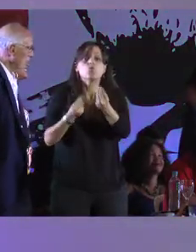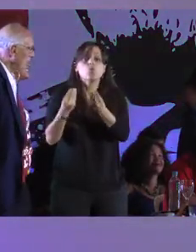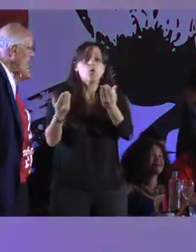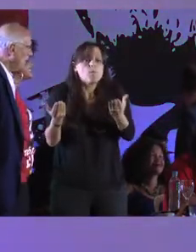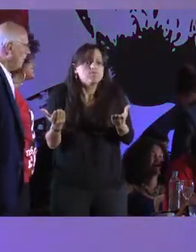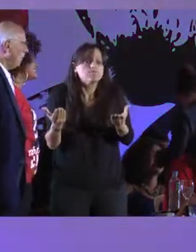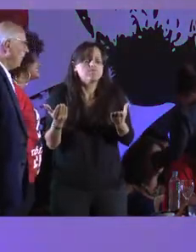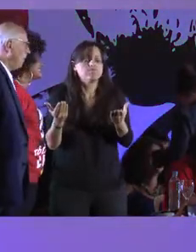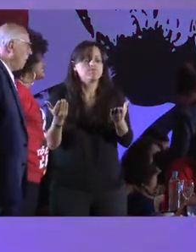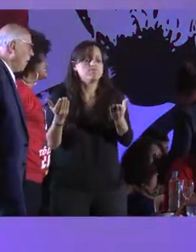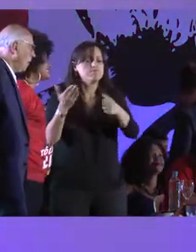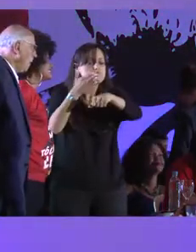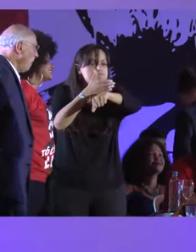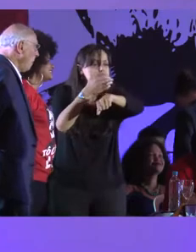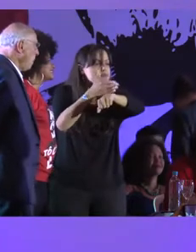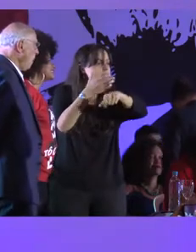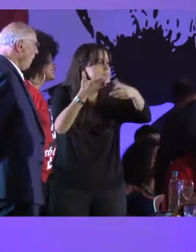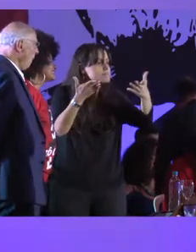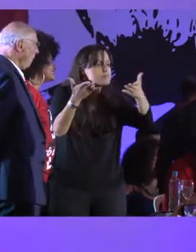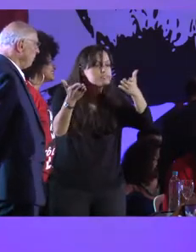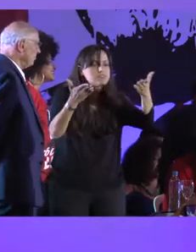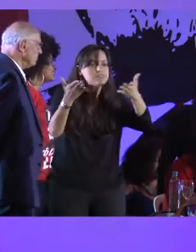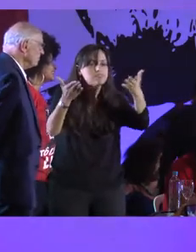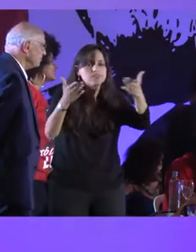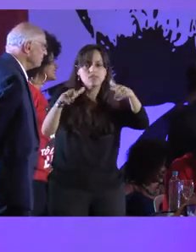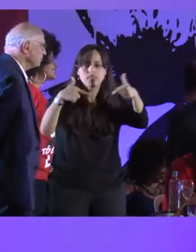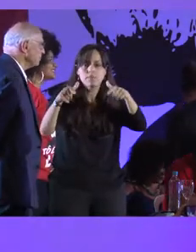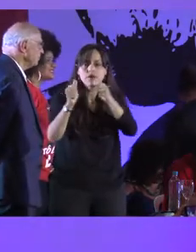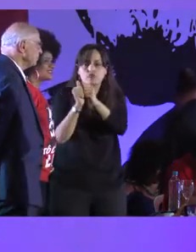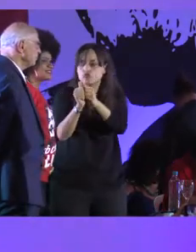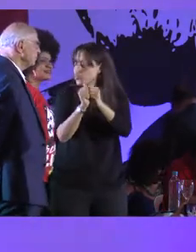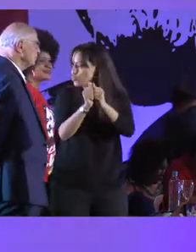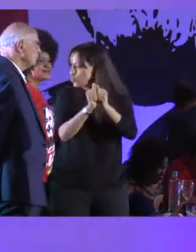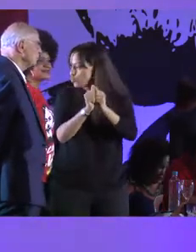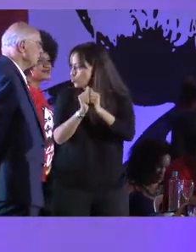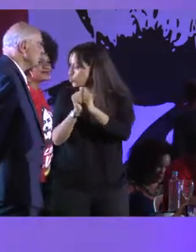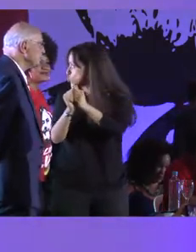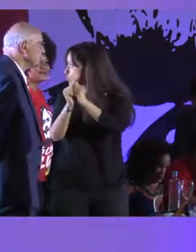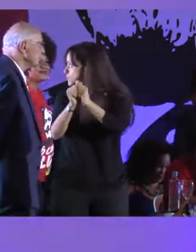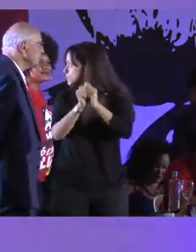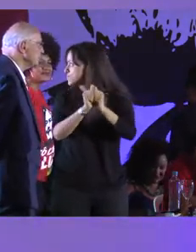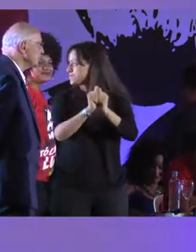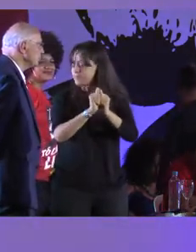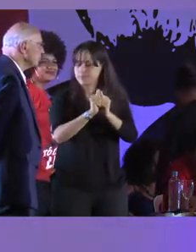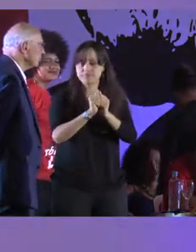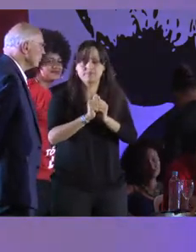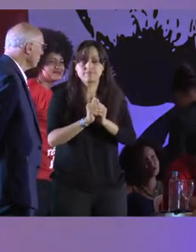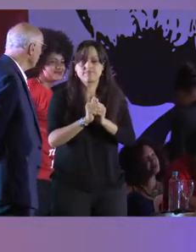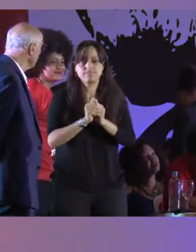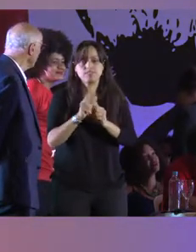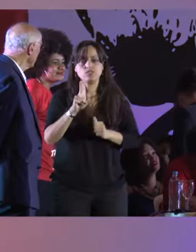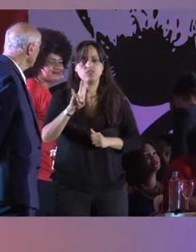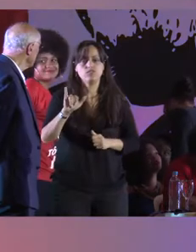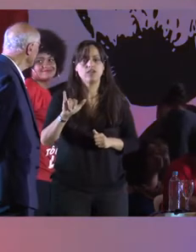ideia do trabalho compartilhado que nós aprendemos a fazer nesse país, não vai